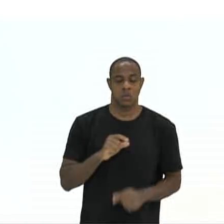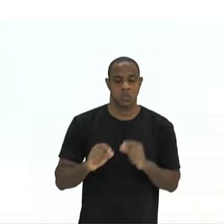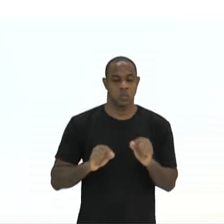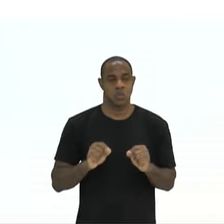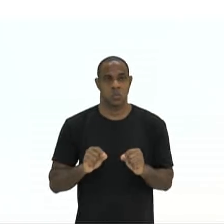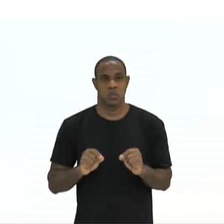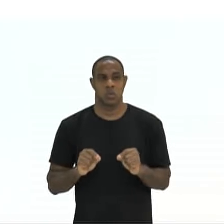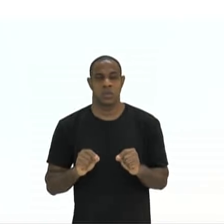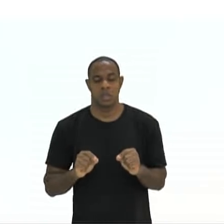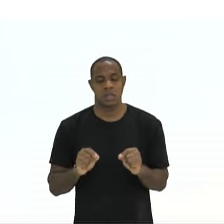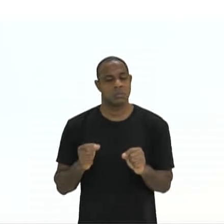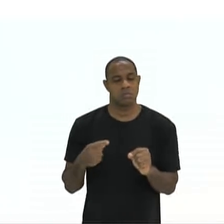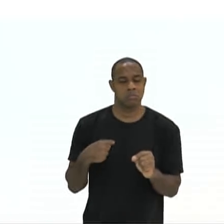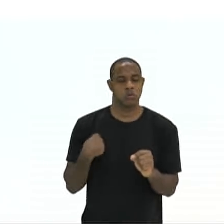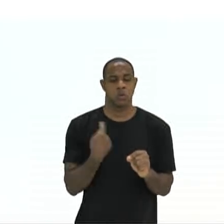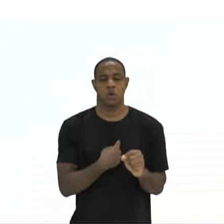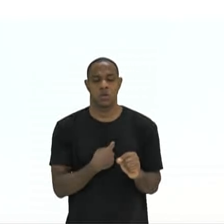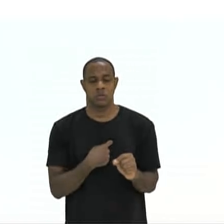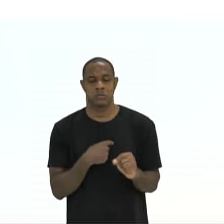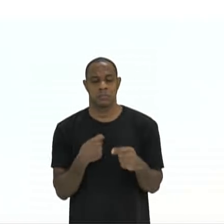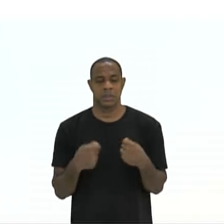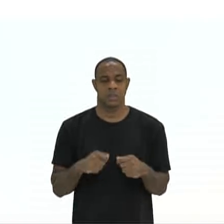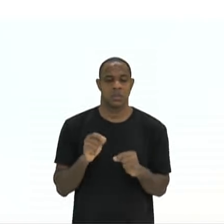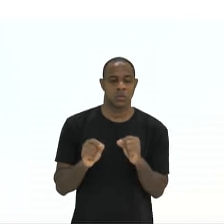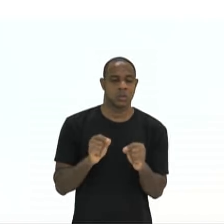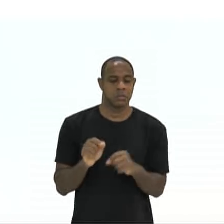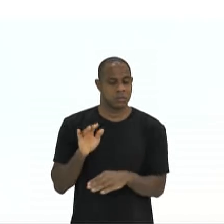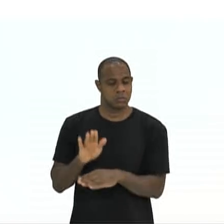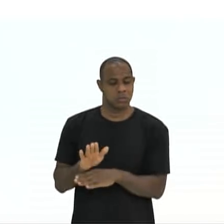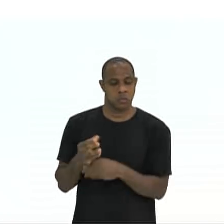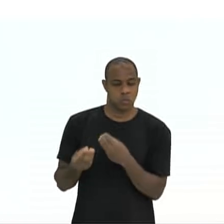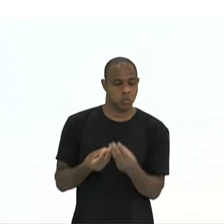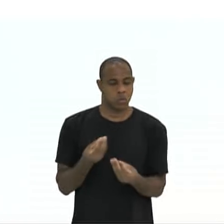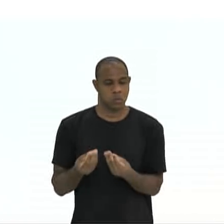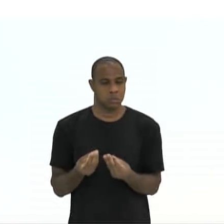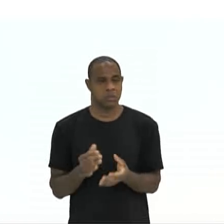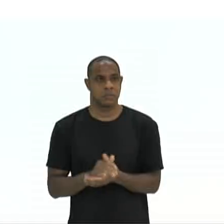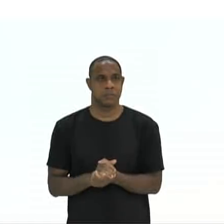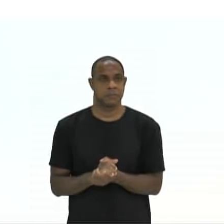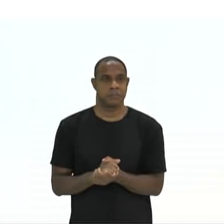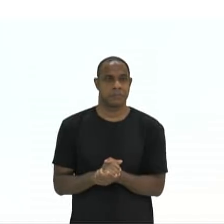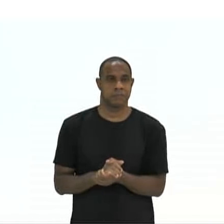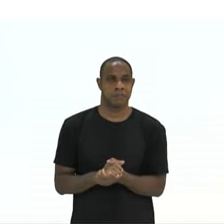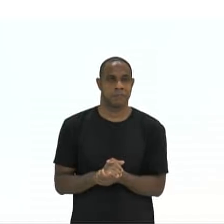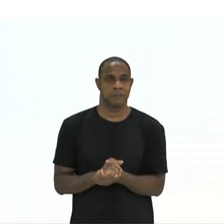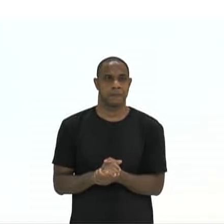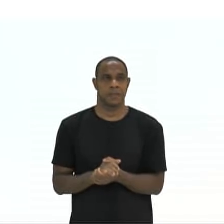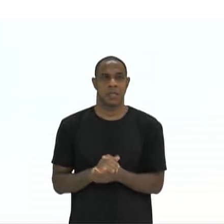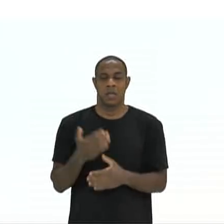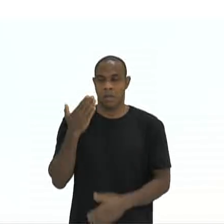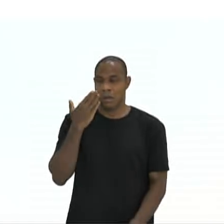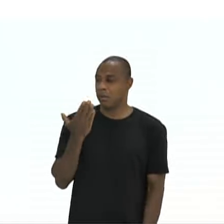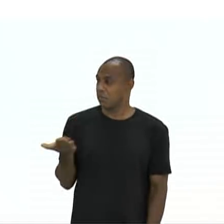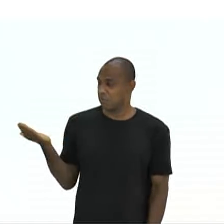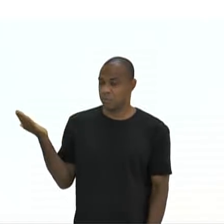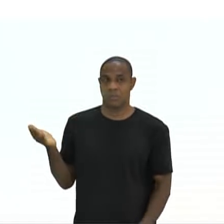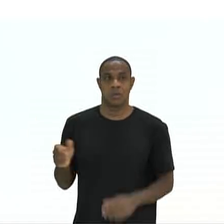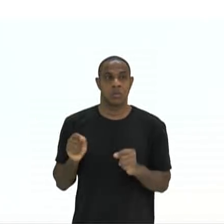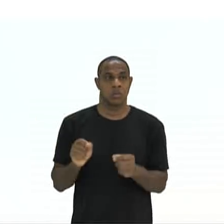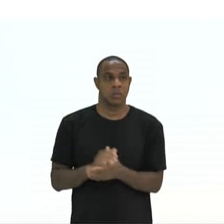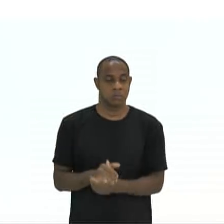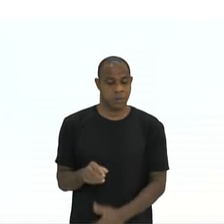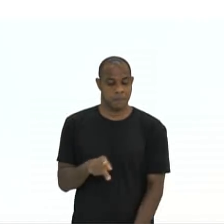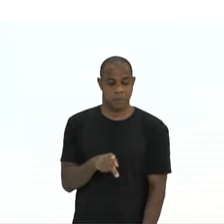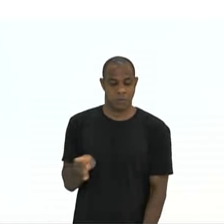Mark Wahlberg, Bumblebee, um lord inglês, Sir Anthony Hopkins, e uma professora